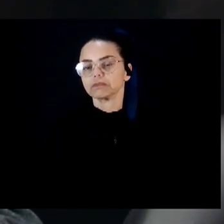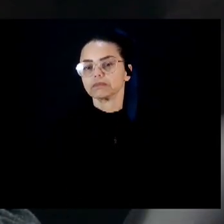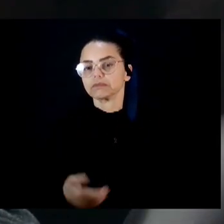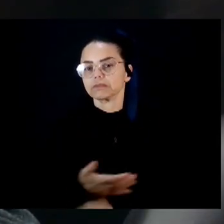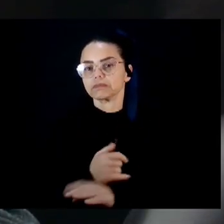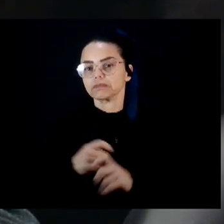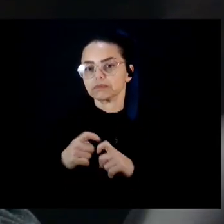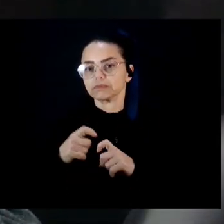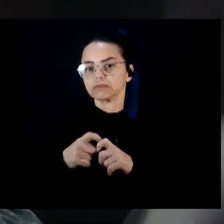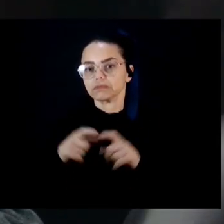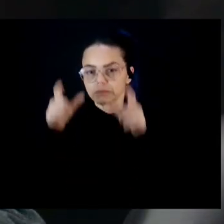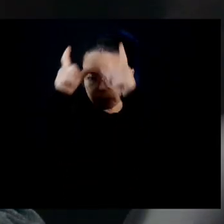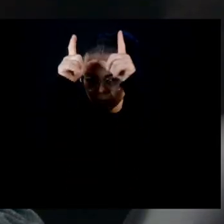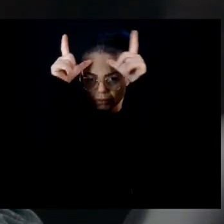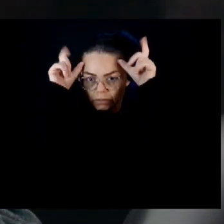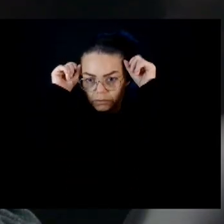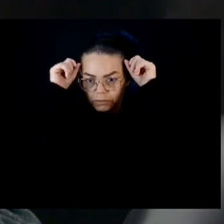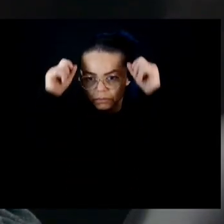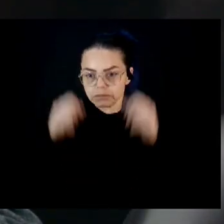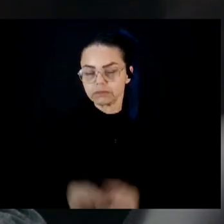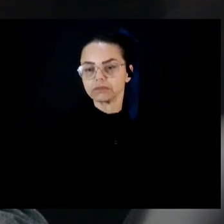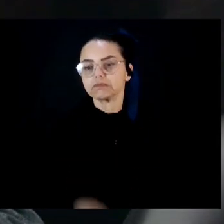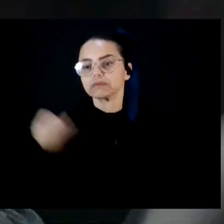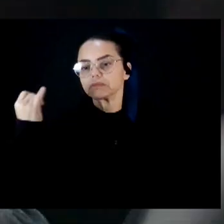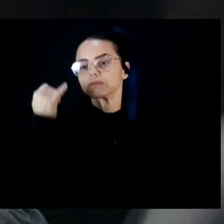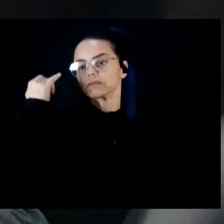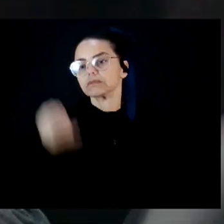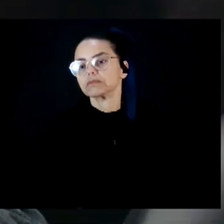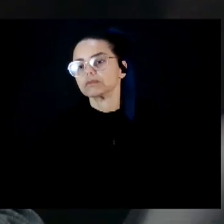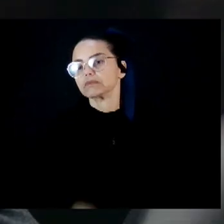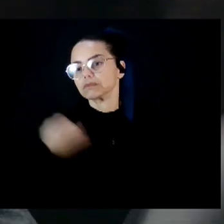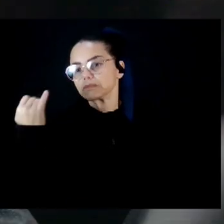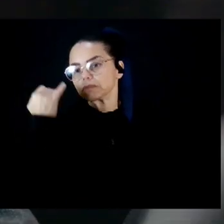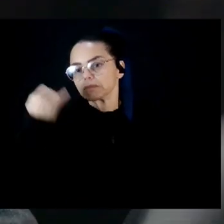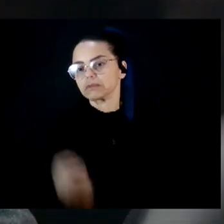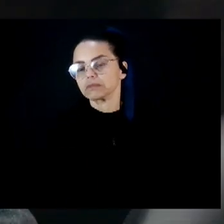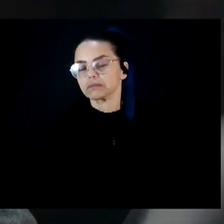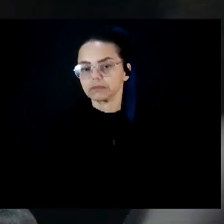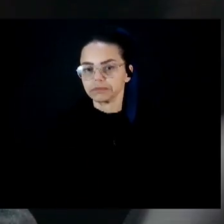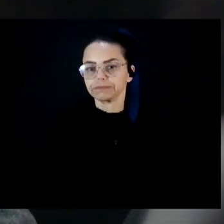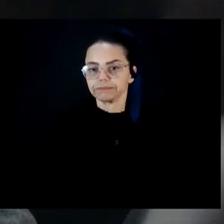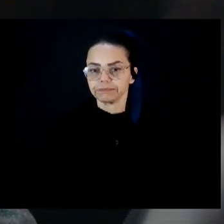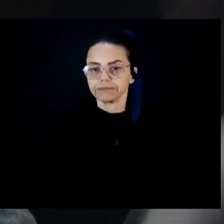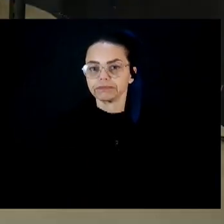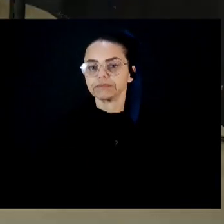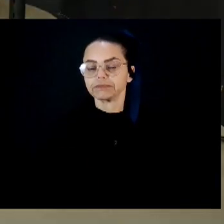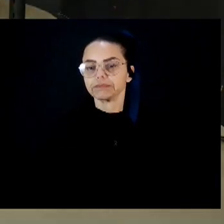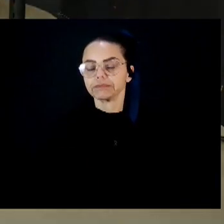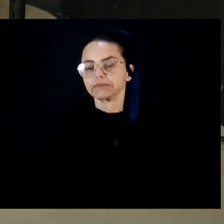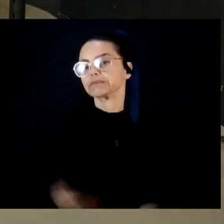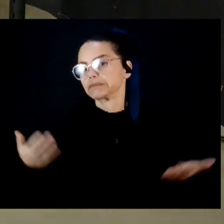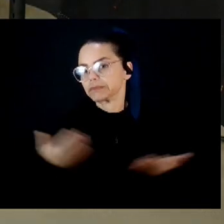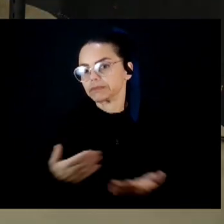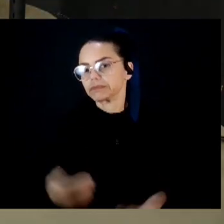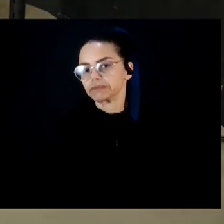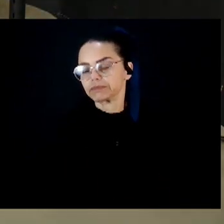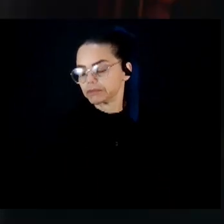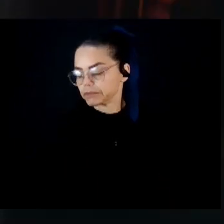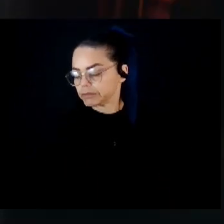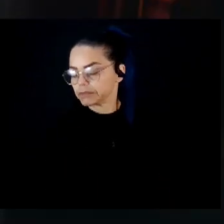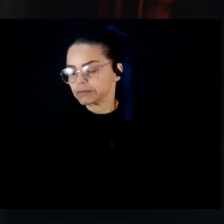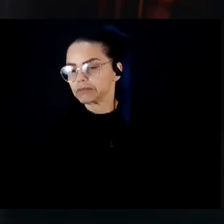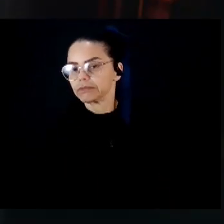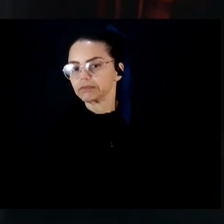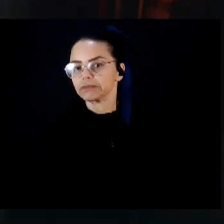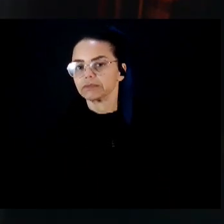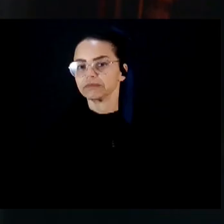enfermeiro, então eu acho extremamente salutar para o paciente no médio e longo prazo. Muito bem. Agora, o doutor falou em desmame,